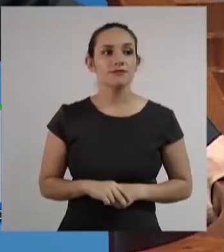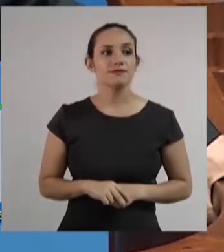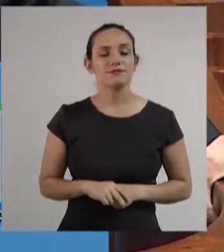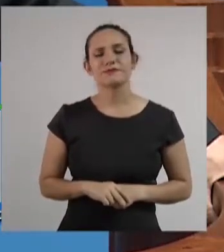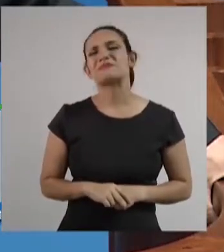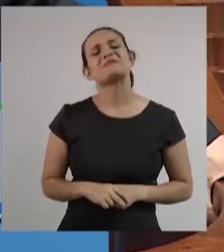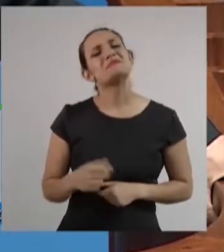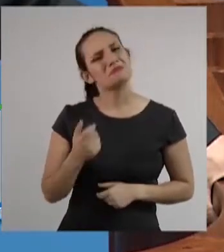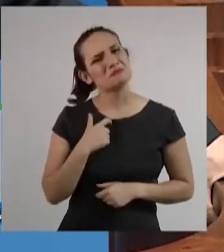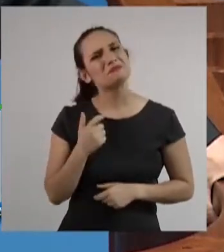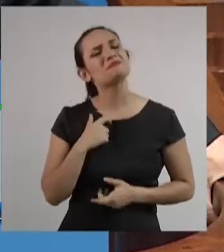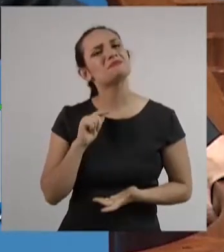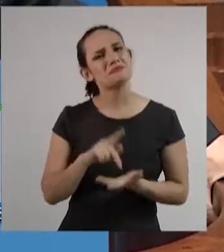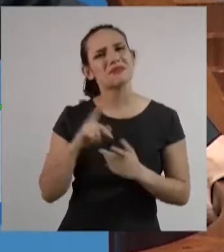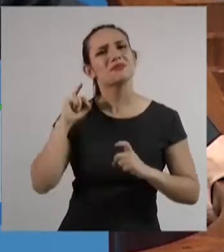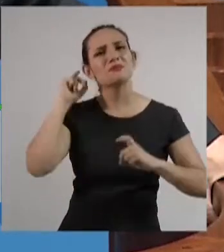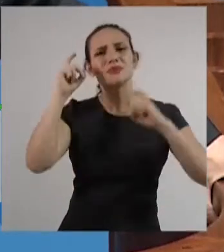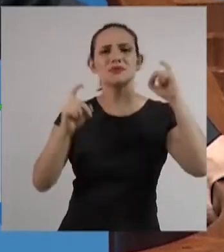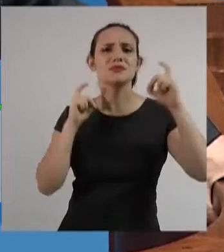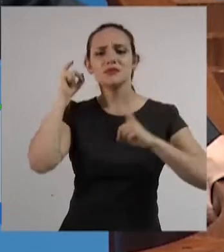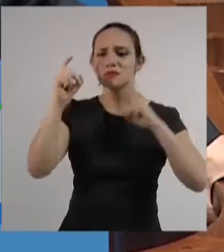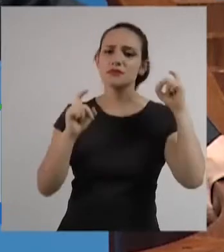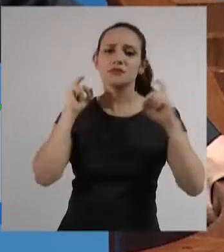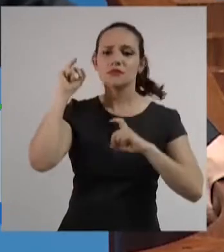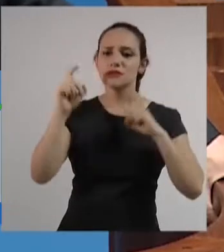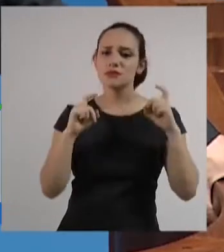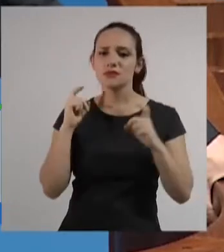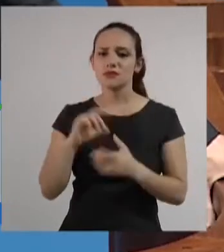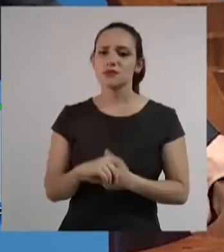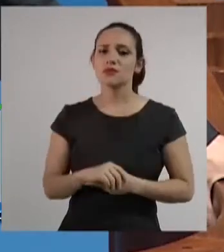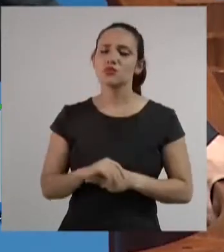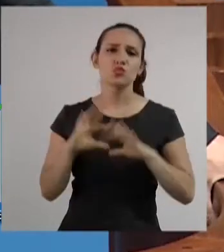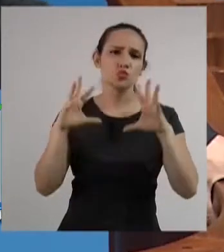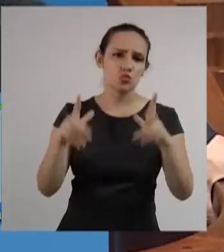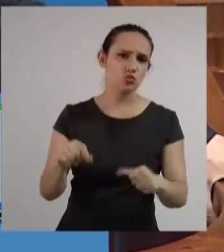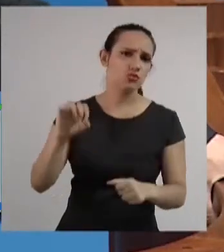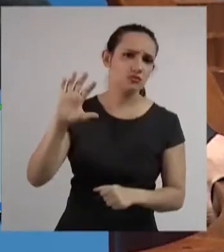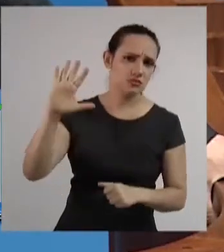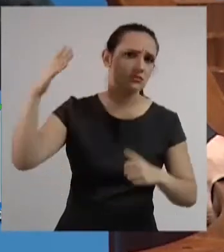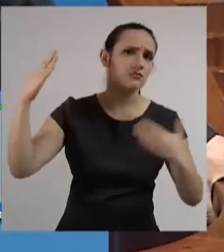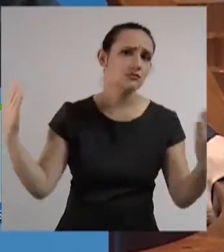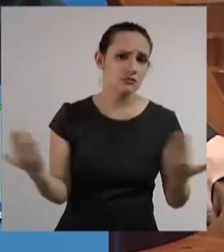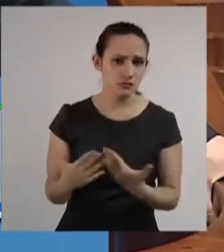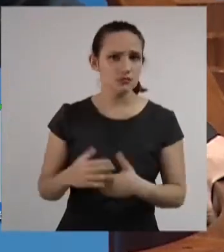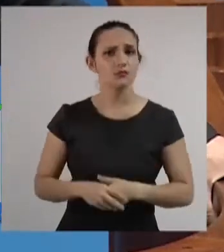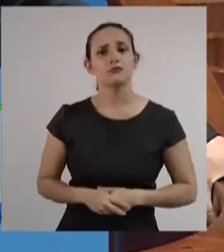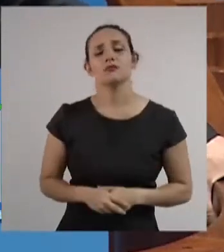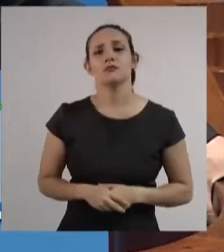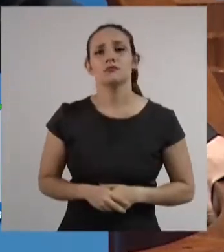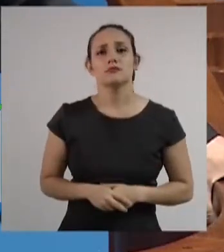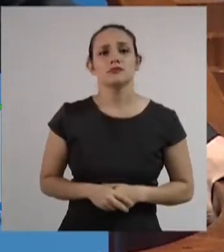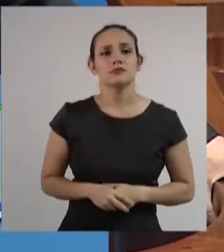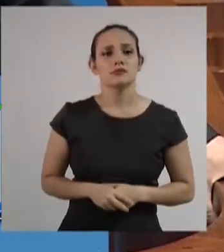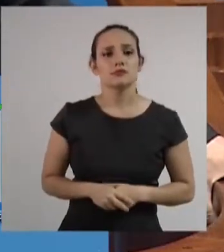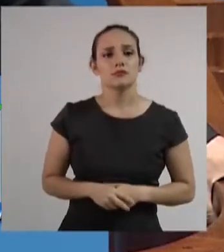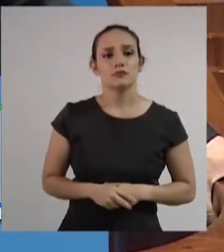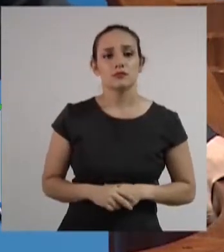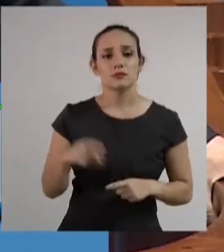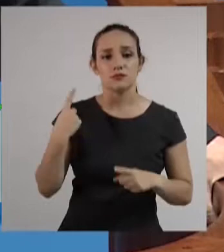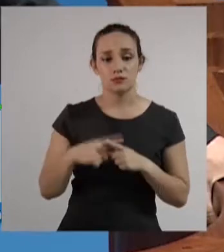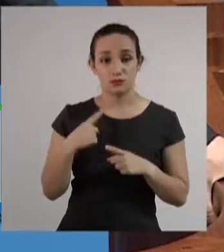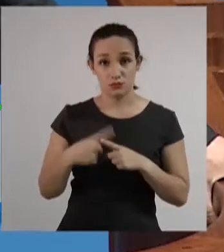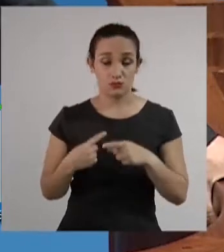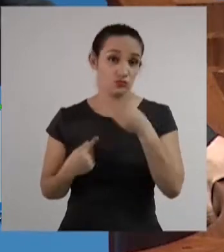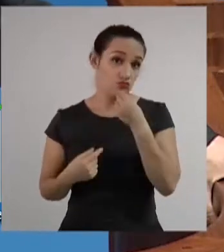Chega a ser muito preocupante a situação que nós estamos assistindo quando o